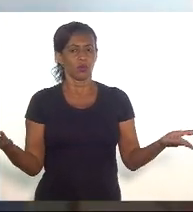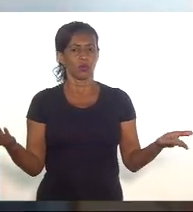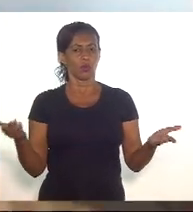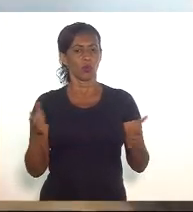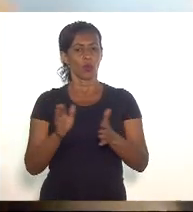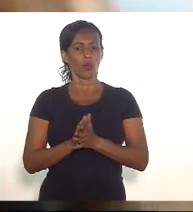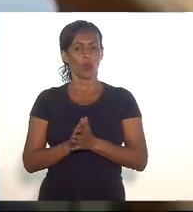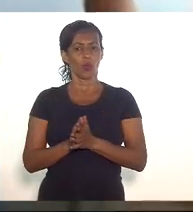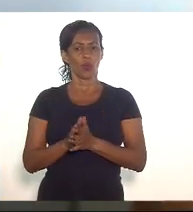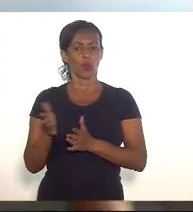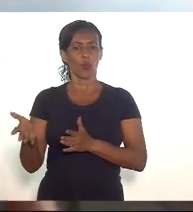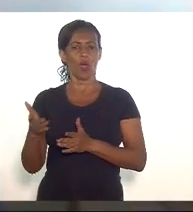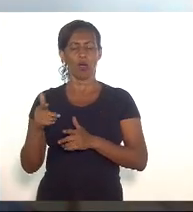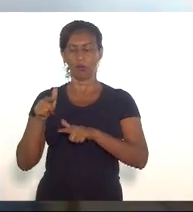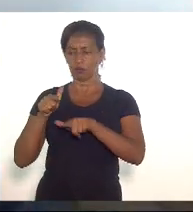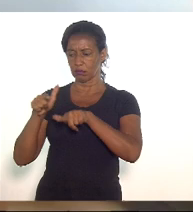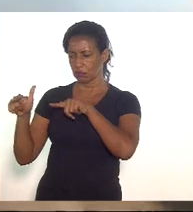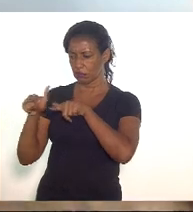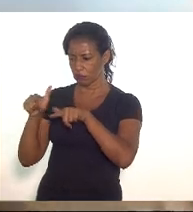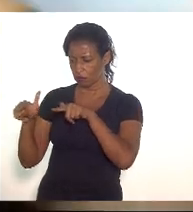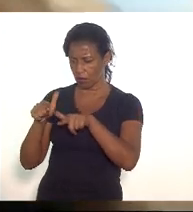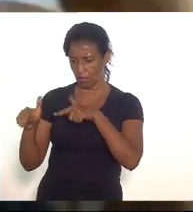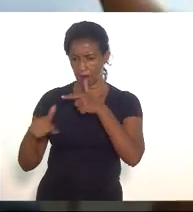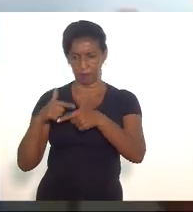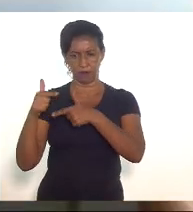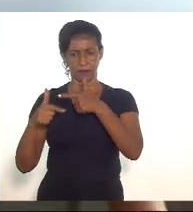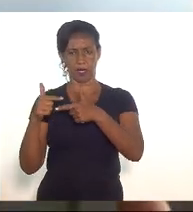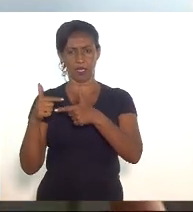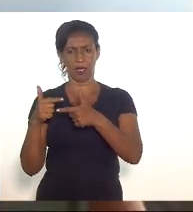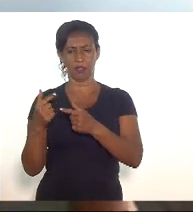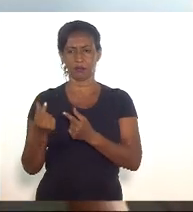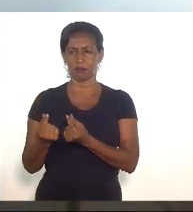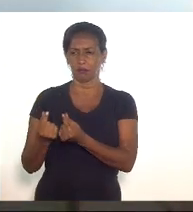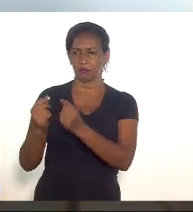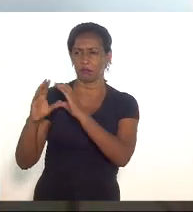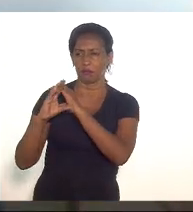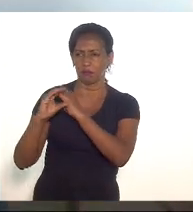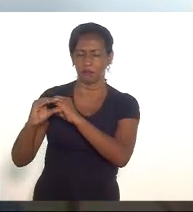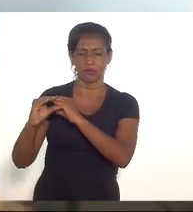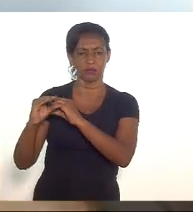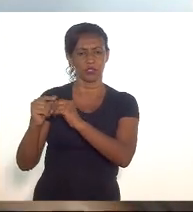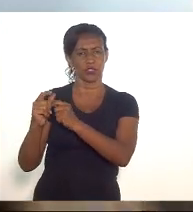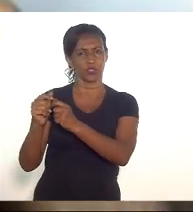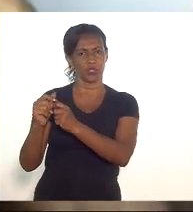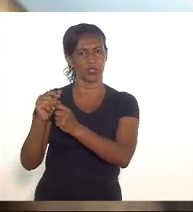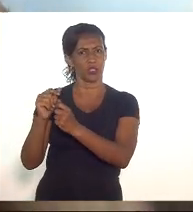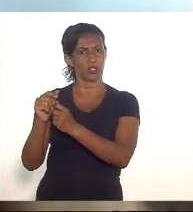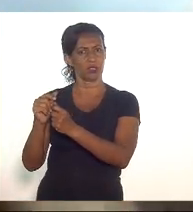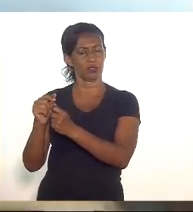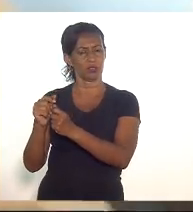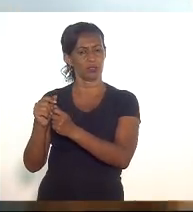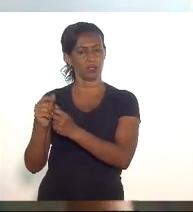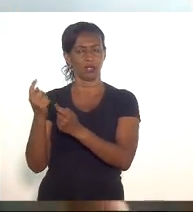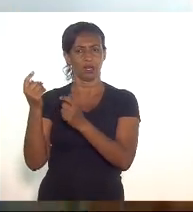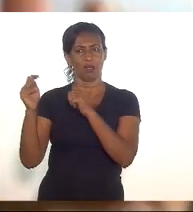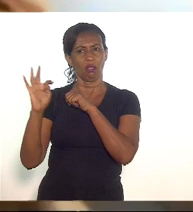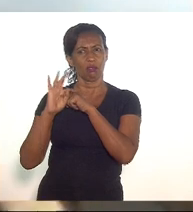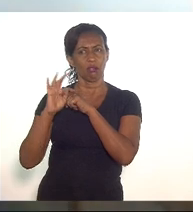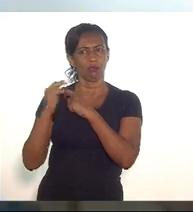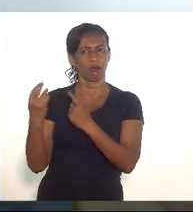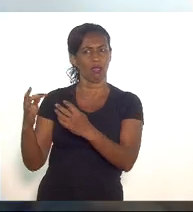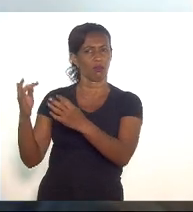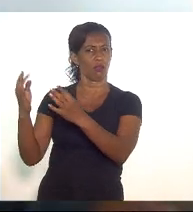na geração do emprego, na geração da renda, no avanço